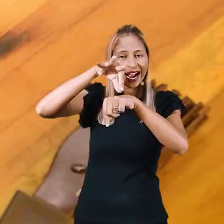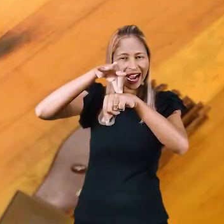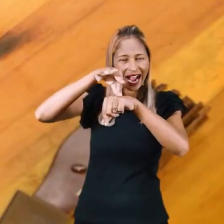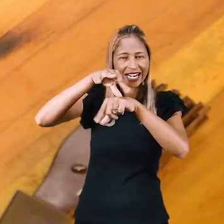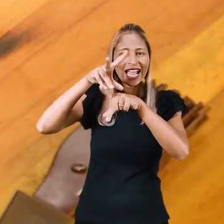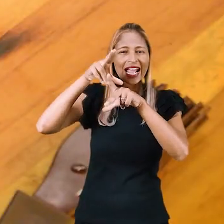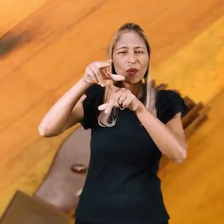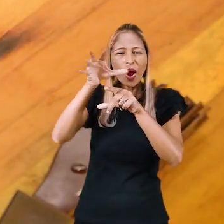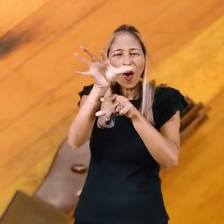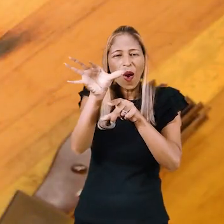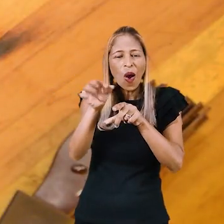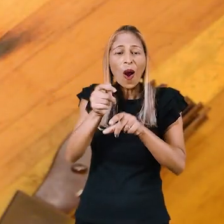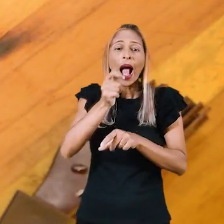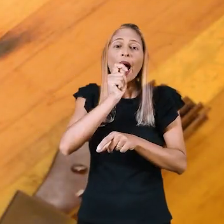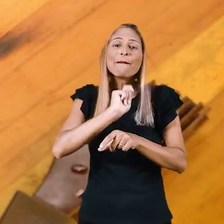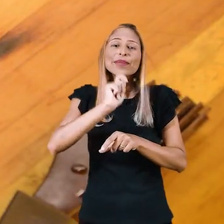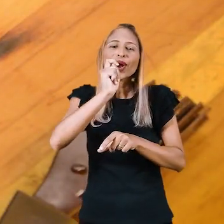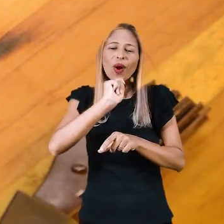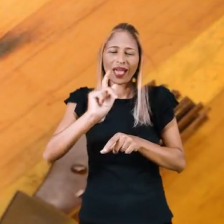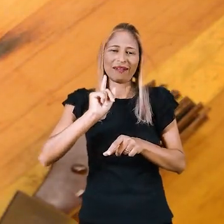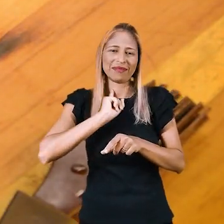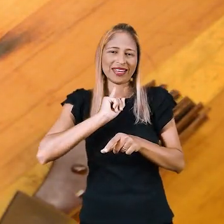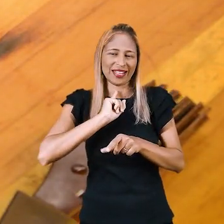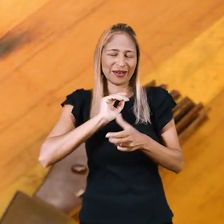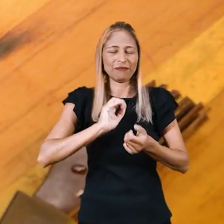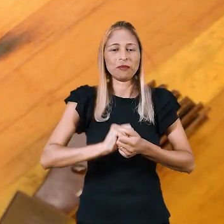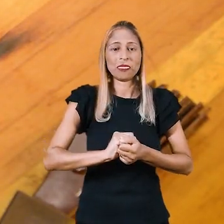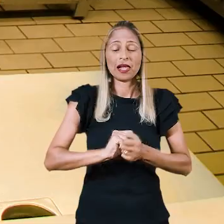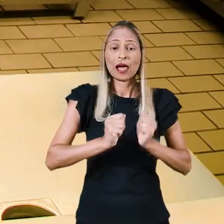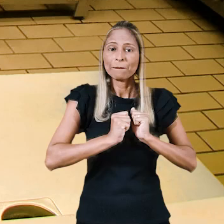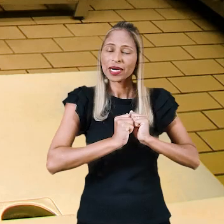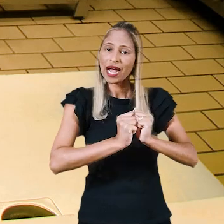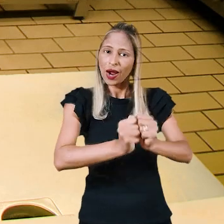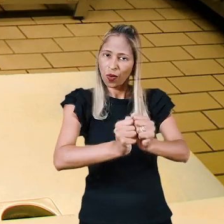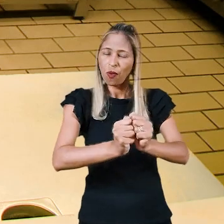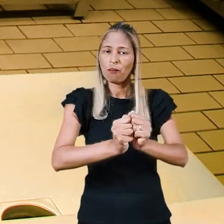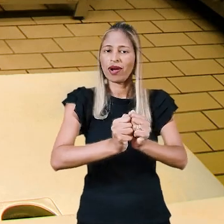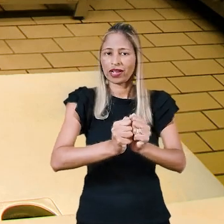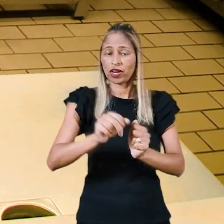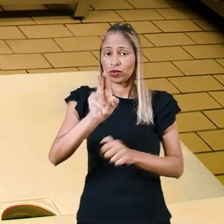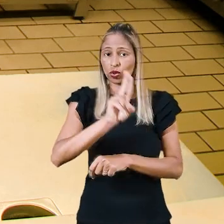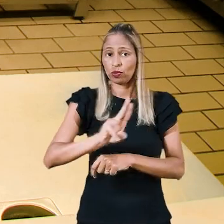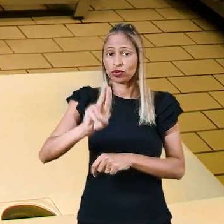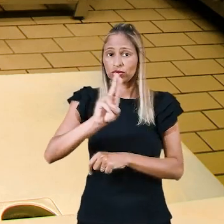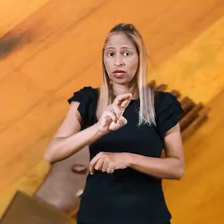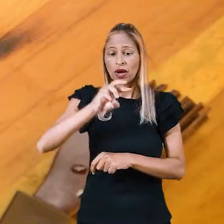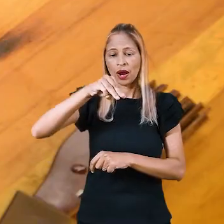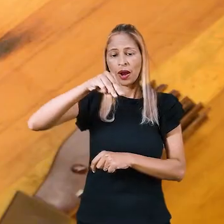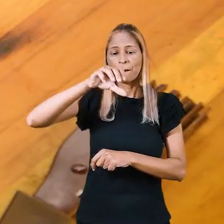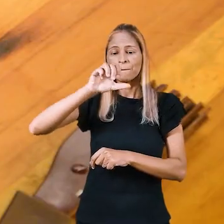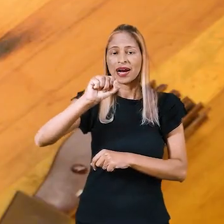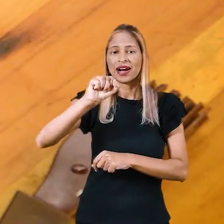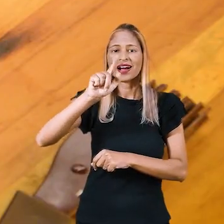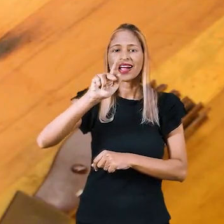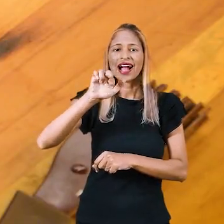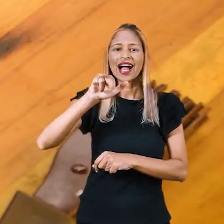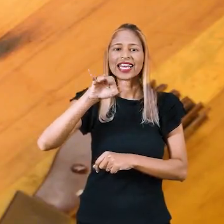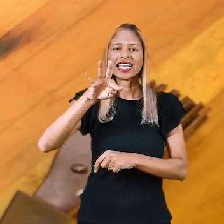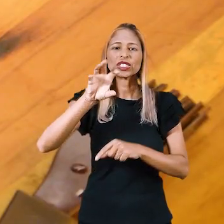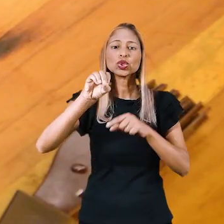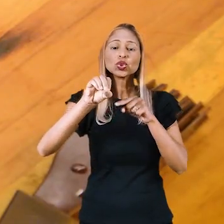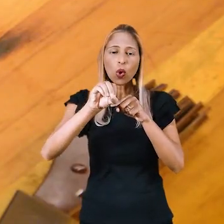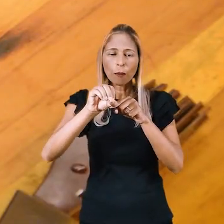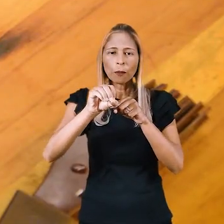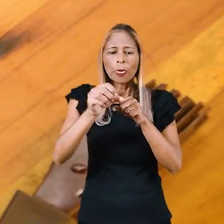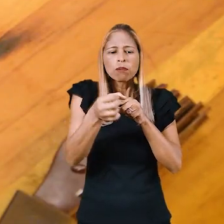carne com um corte que a gente chama de picolé do mineiro. E para acompanhar, nós vamos utilizar o mangarito.